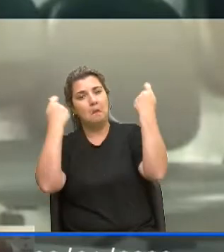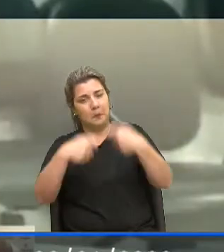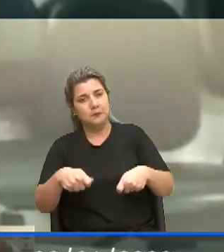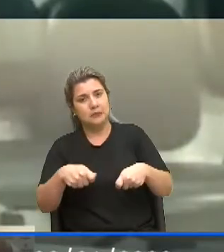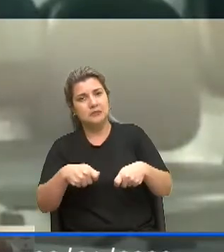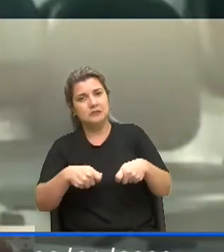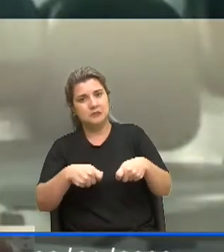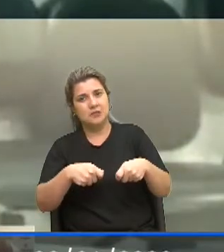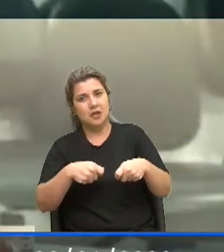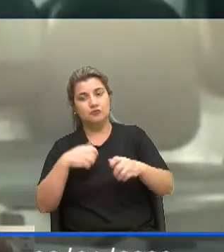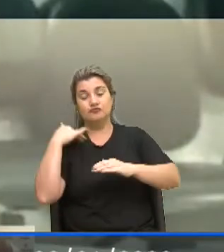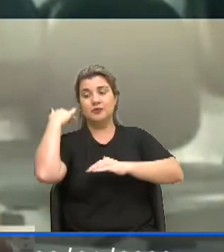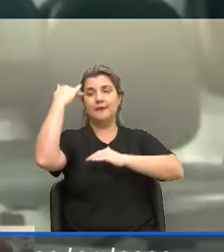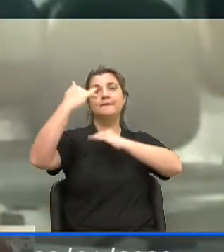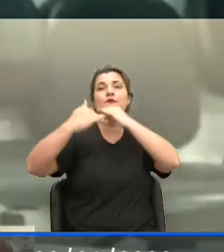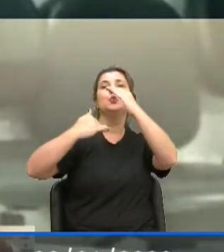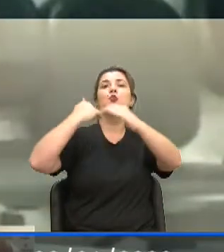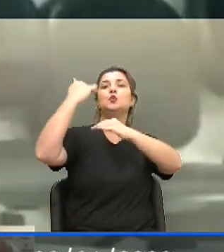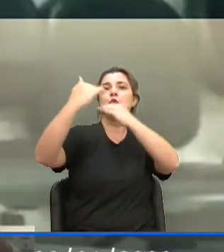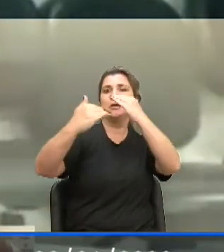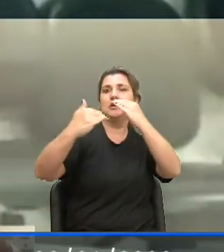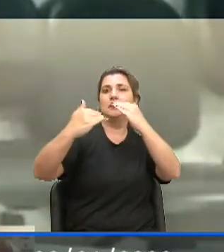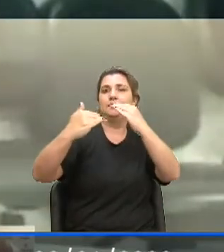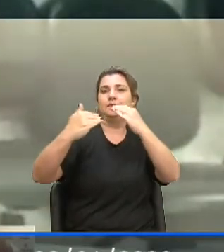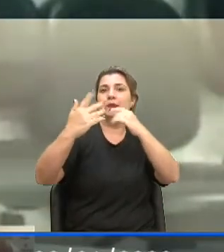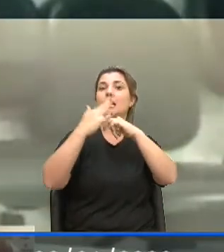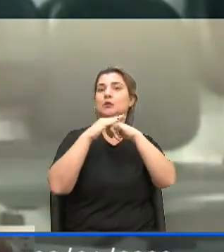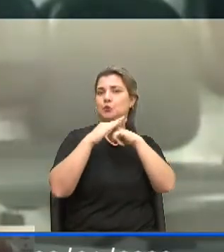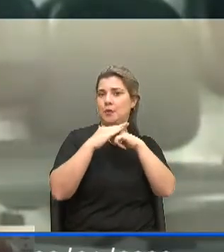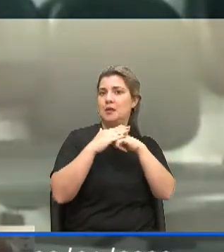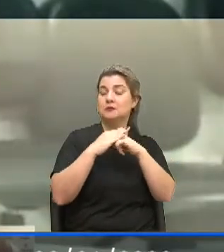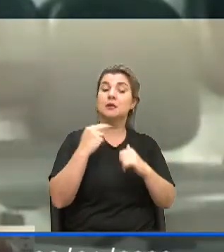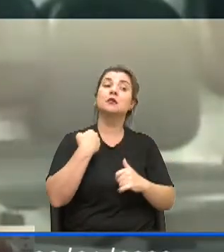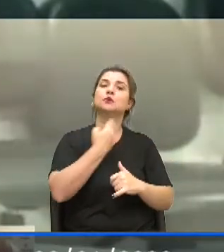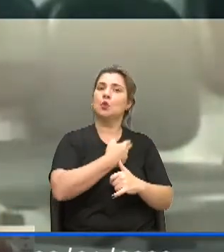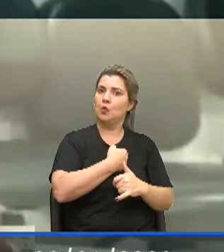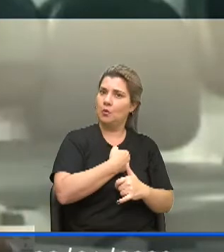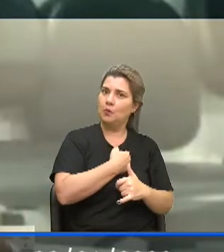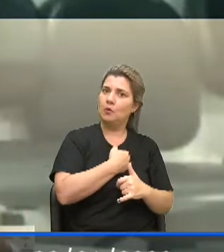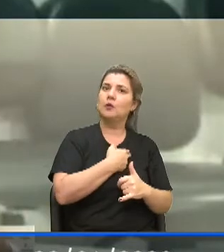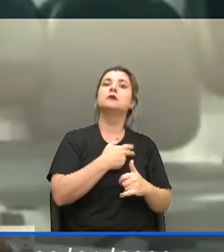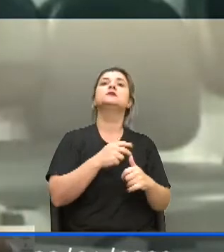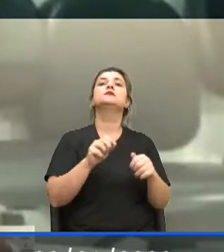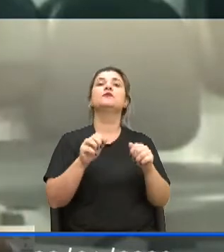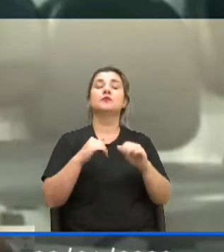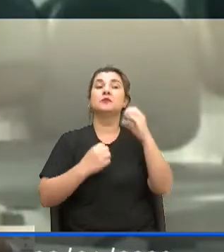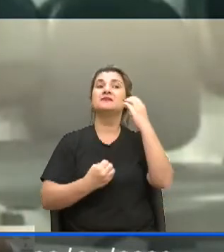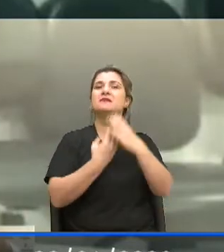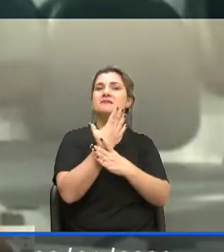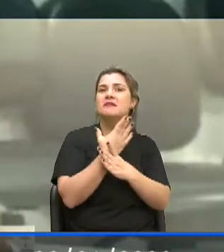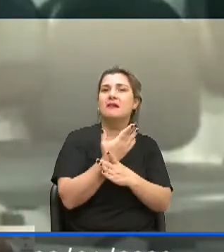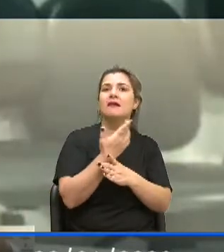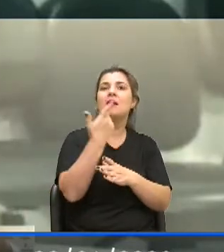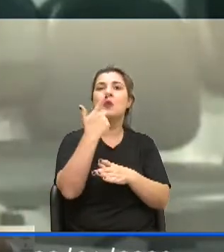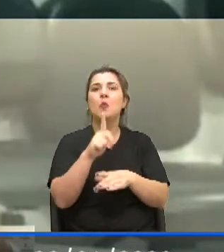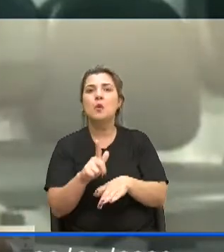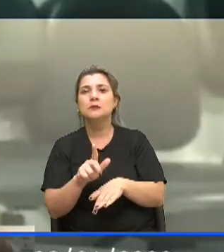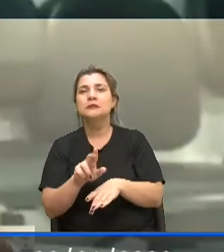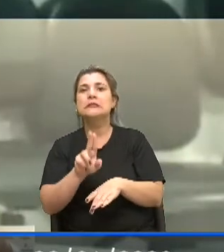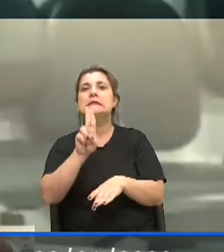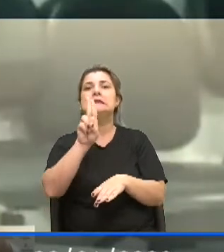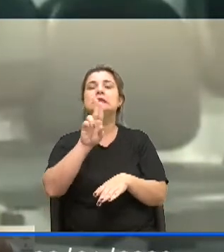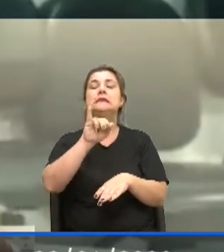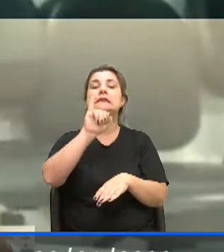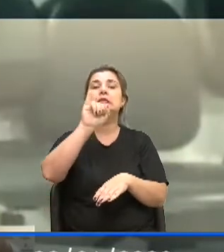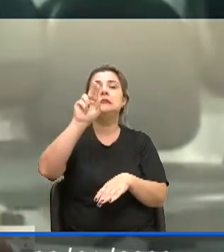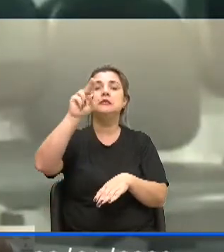para quadros graves, nós estaremos certamente criando uma imunidade de rebanho, né? E diminuindo a